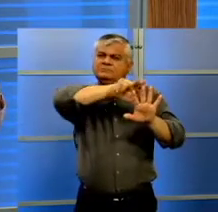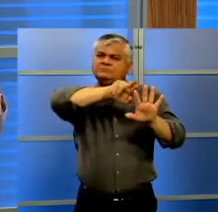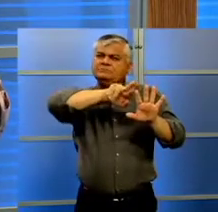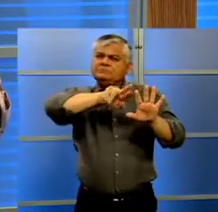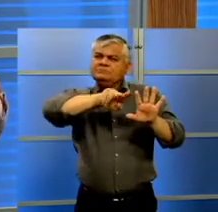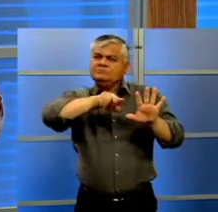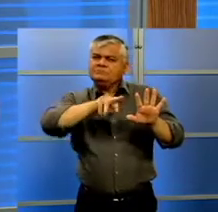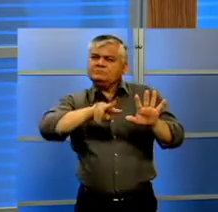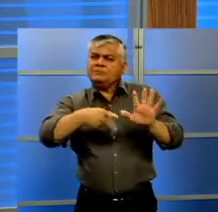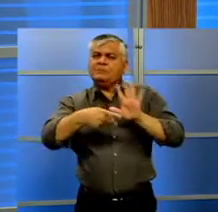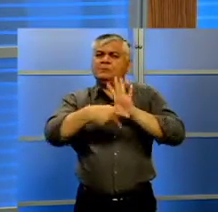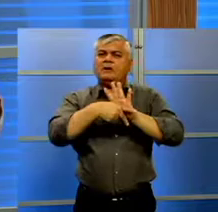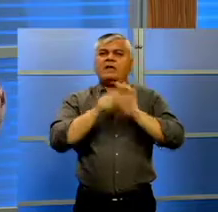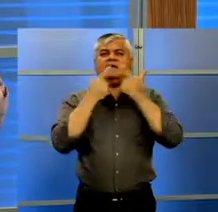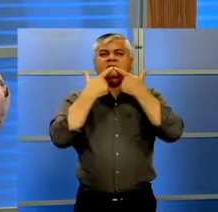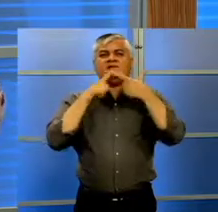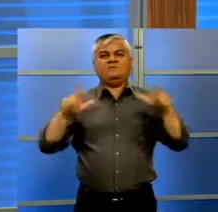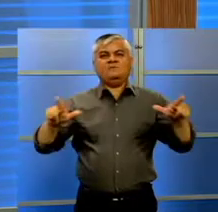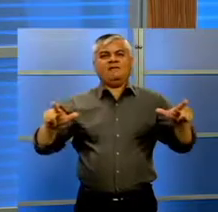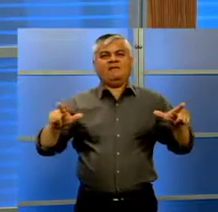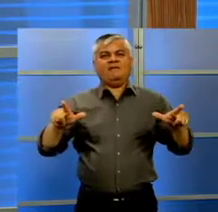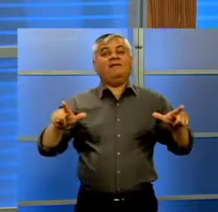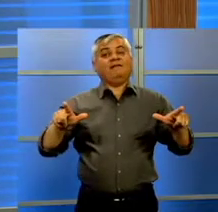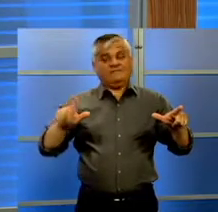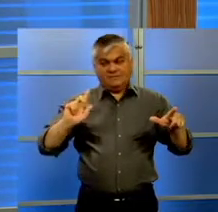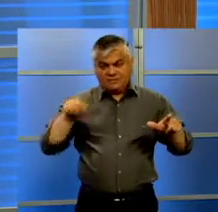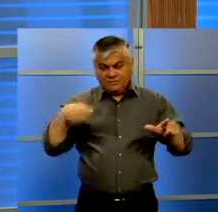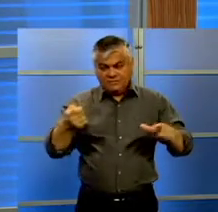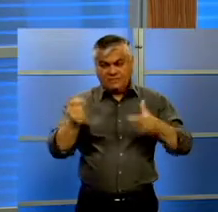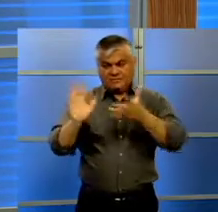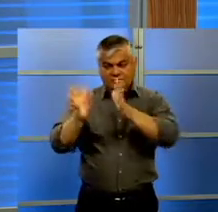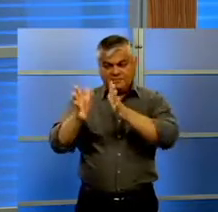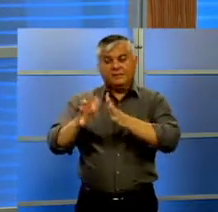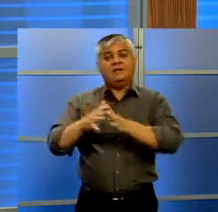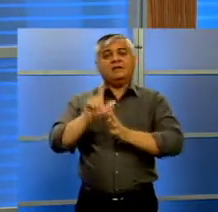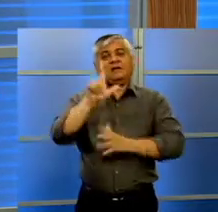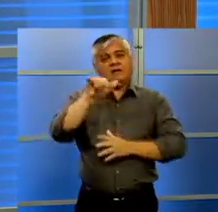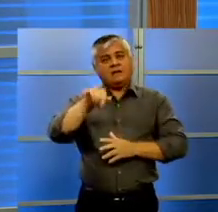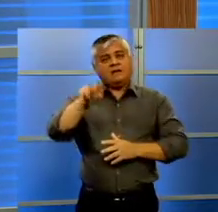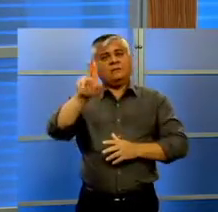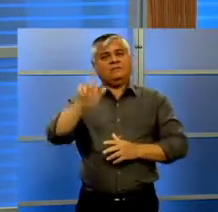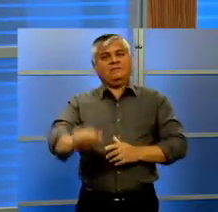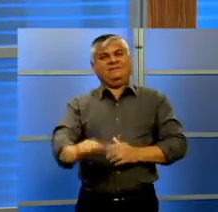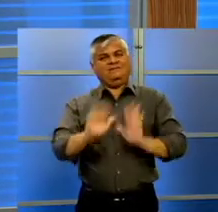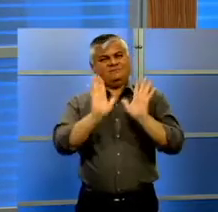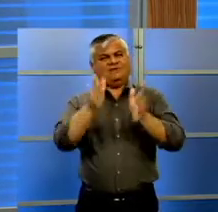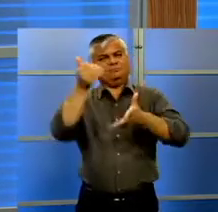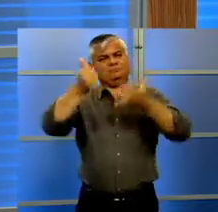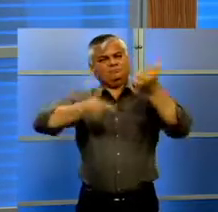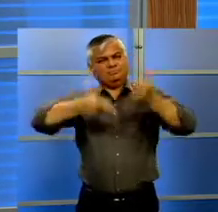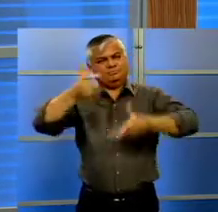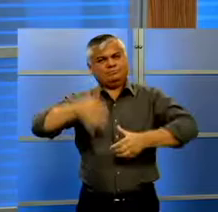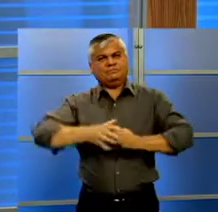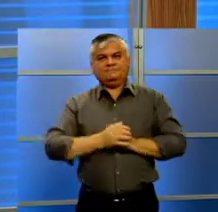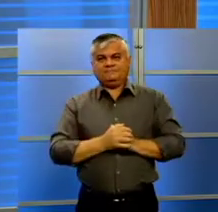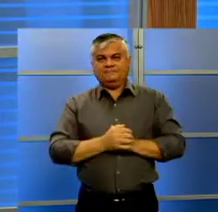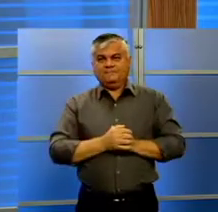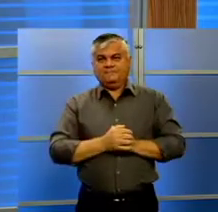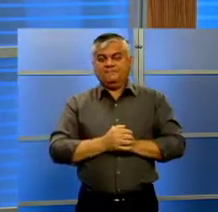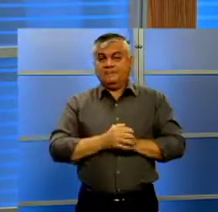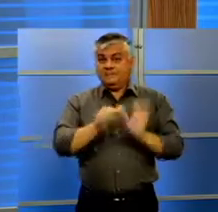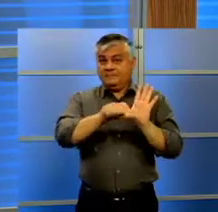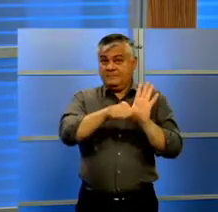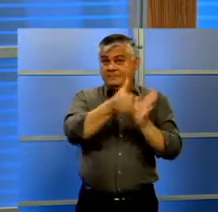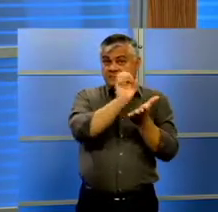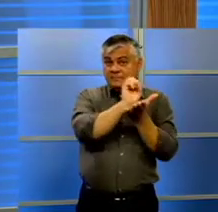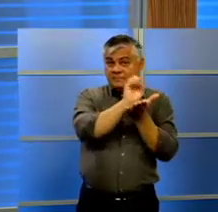necessários para ser considerado língua, tanto que ela é considerada língua. Nós já discutimos sobre isso. No primeiro slide